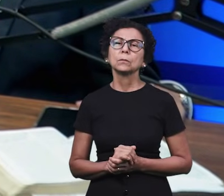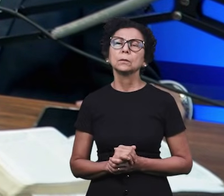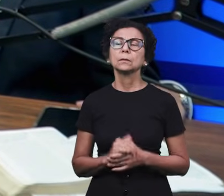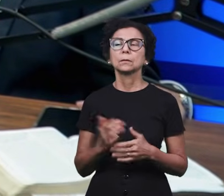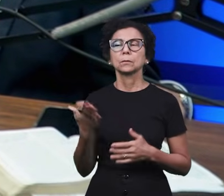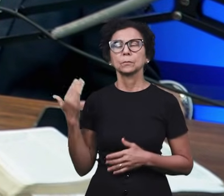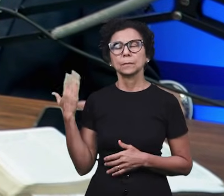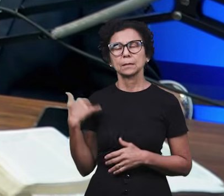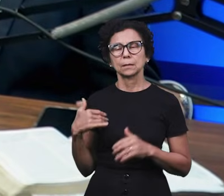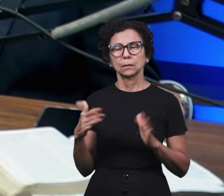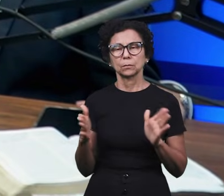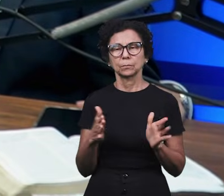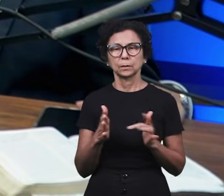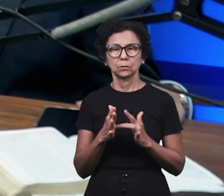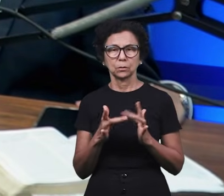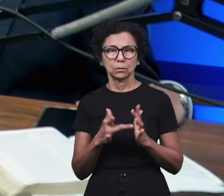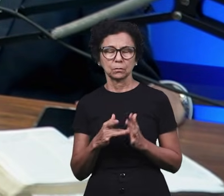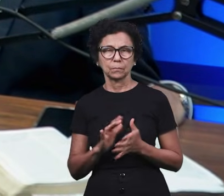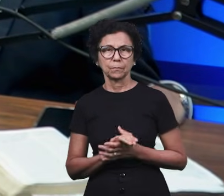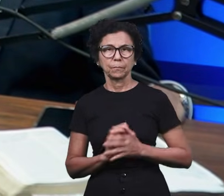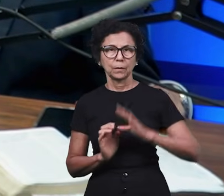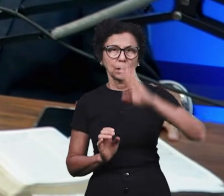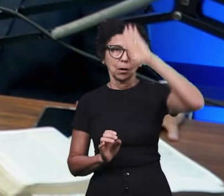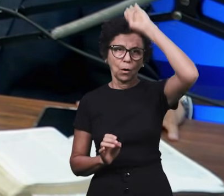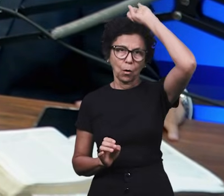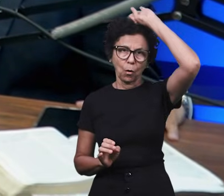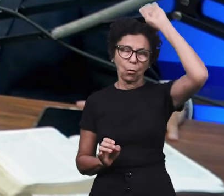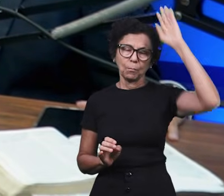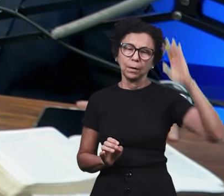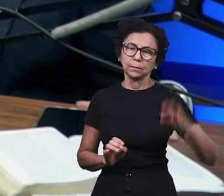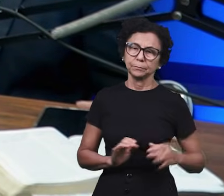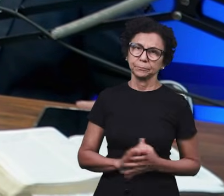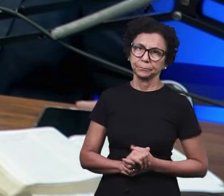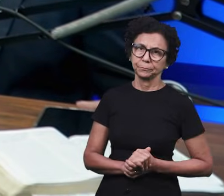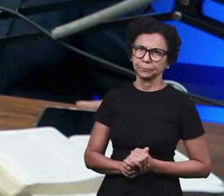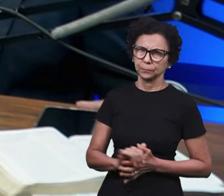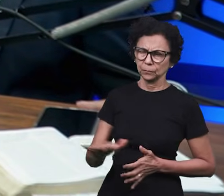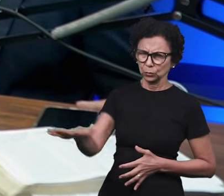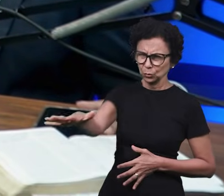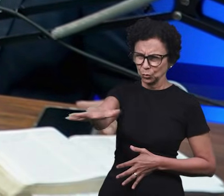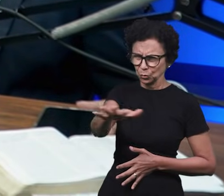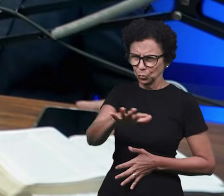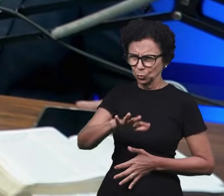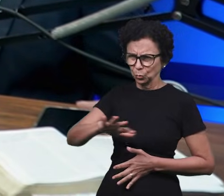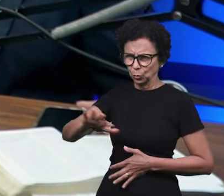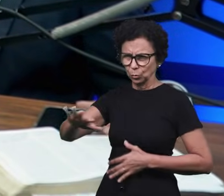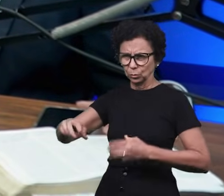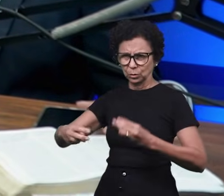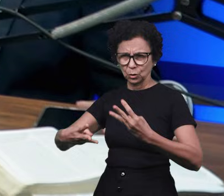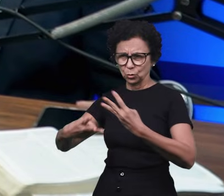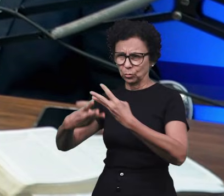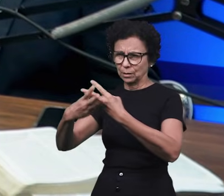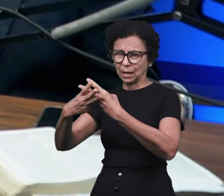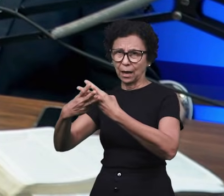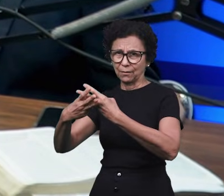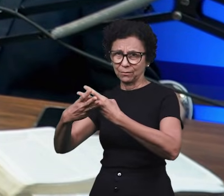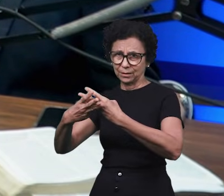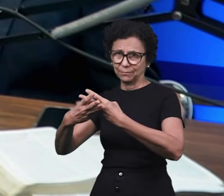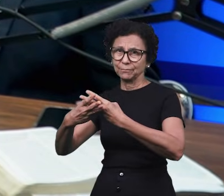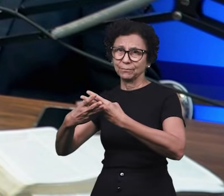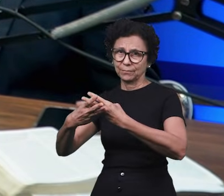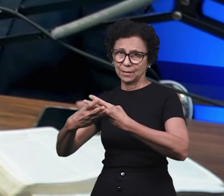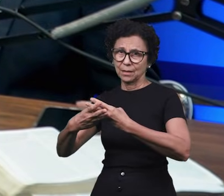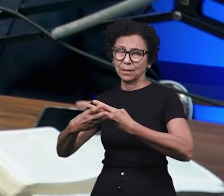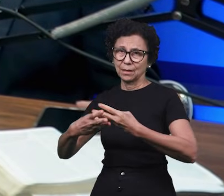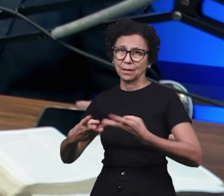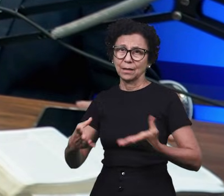Jesus? Os romanos era quem dominava toda aquela área, né? A Judéia, ela era uma província do Império Romano, né?